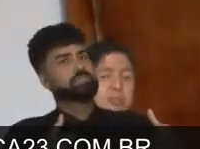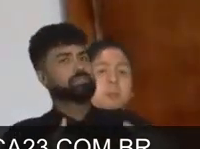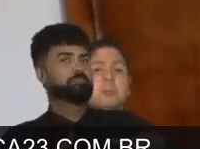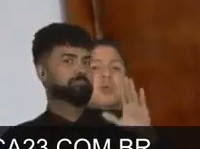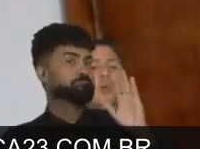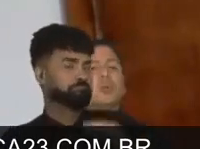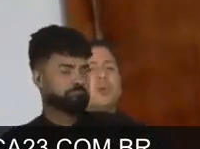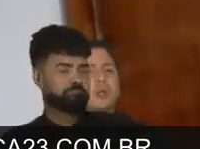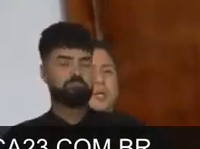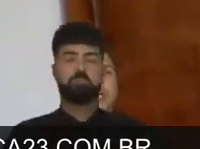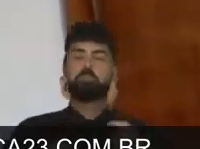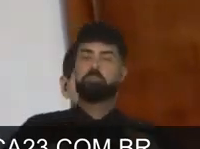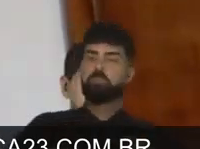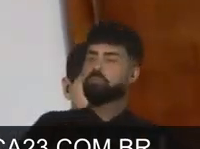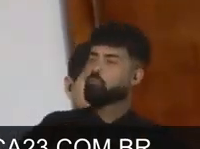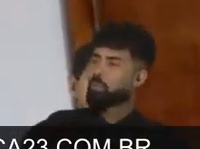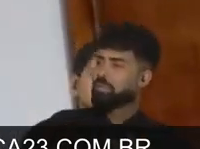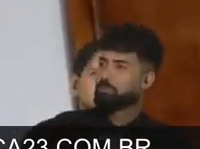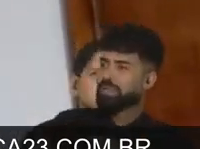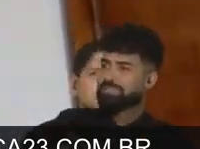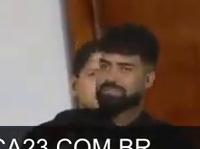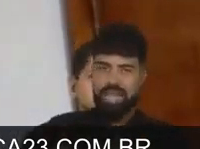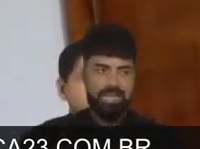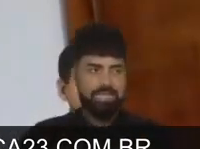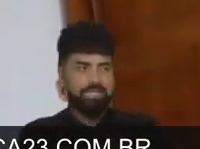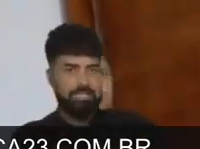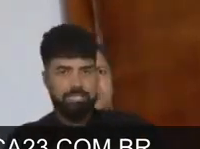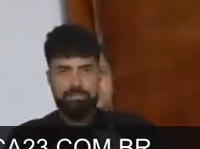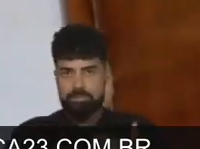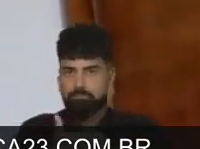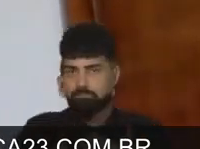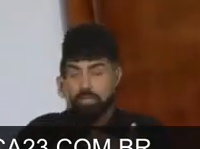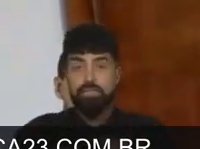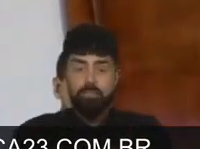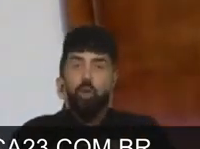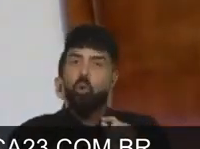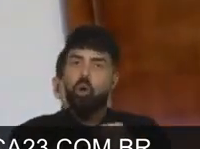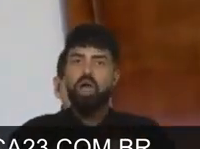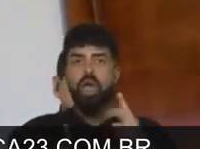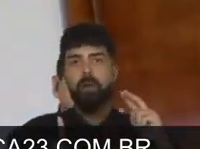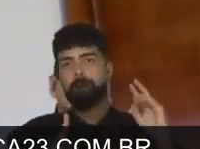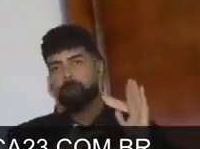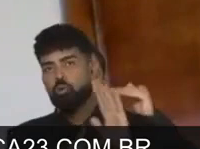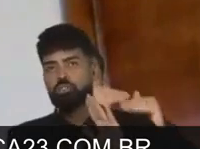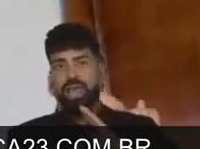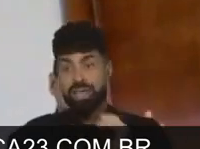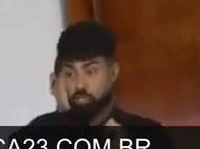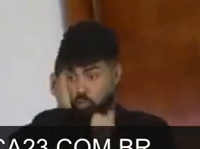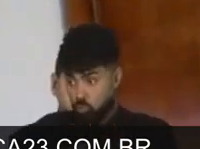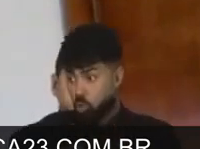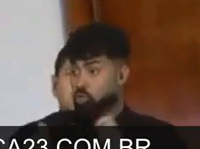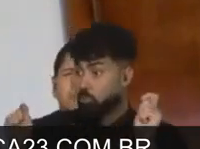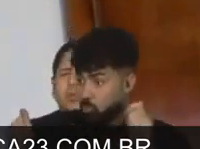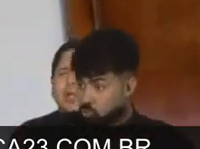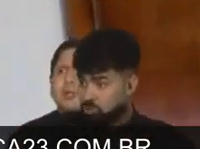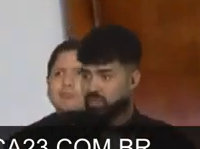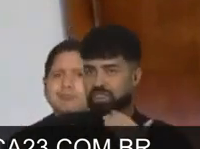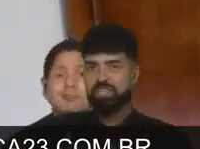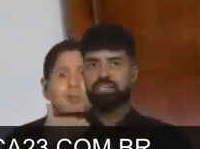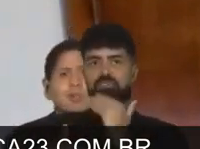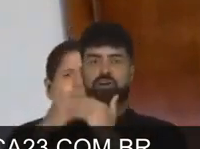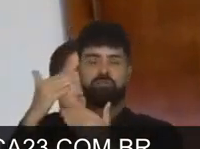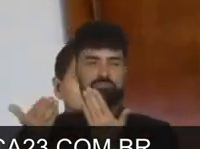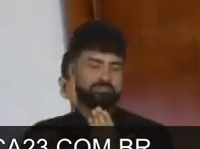preciso fomentar parcerias, é preciso dar visão de desenvolvimento do esporte, porque você